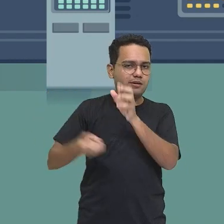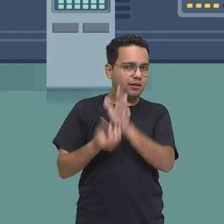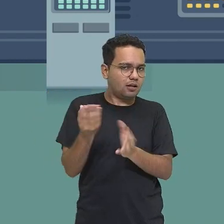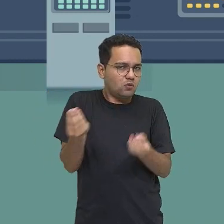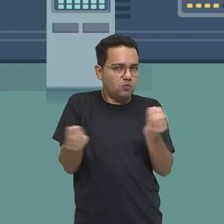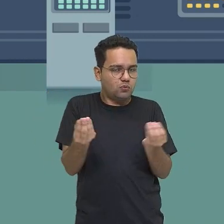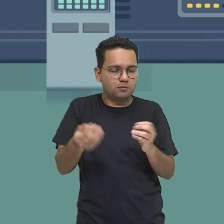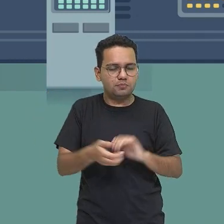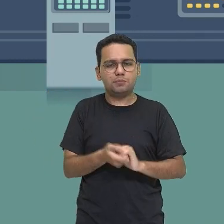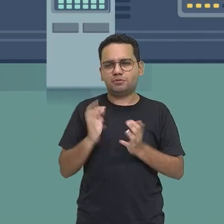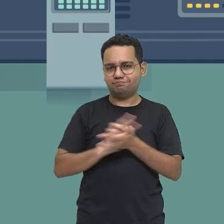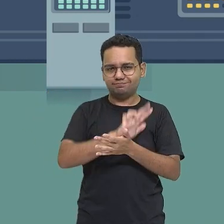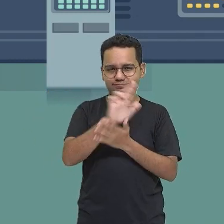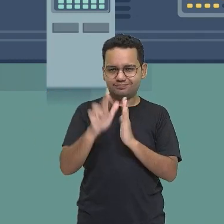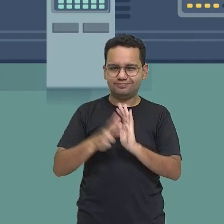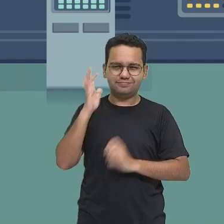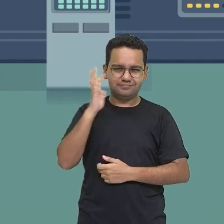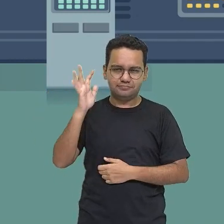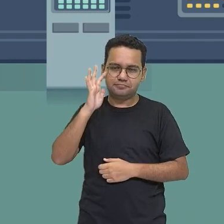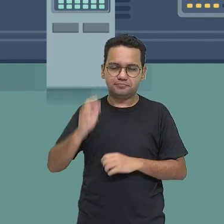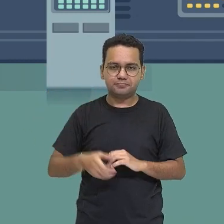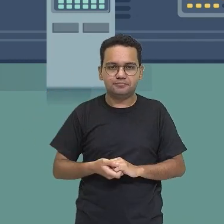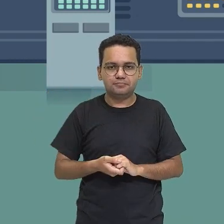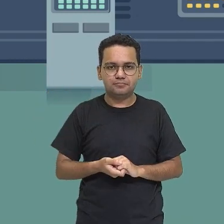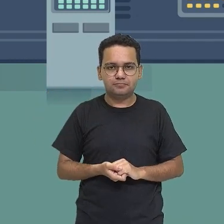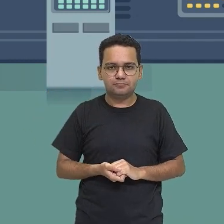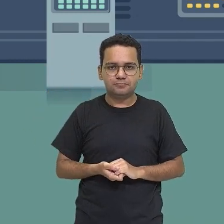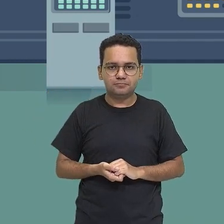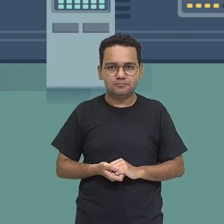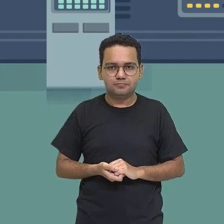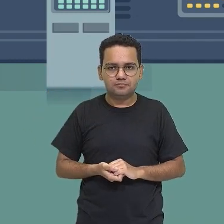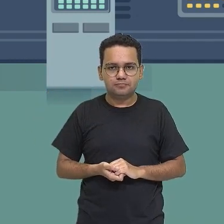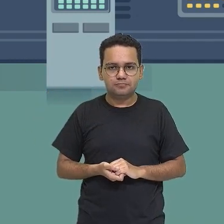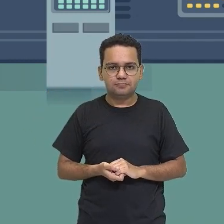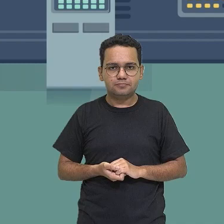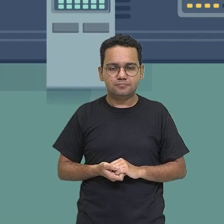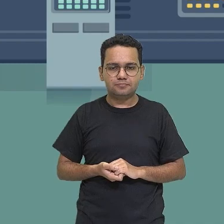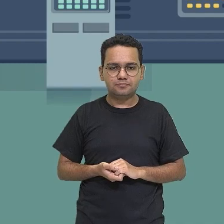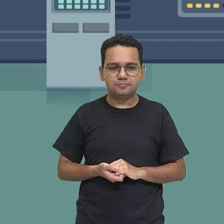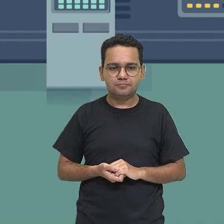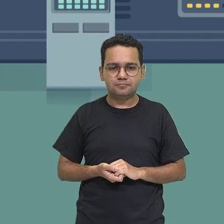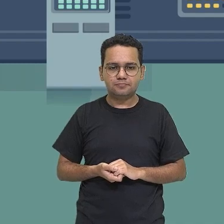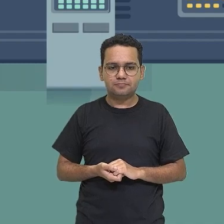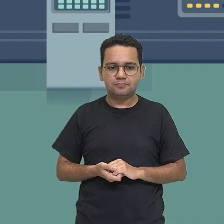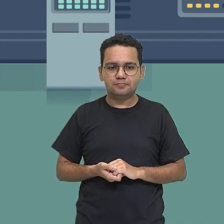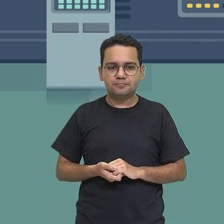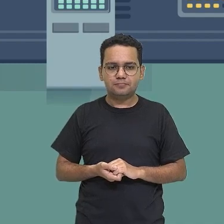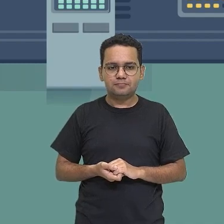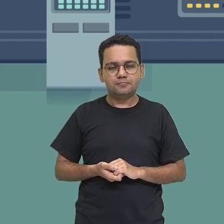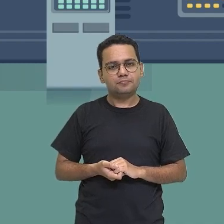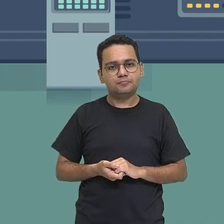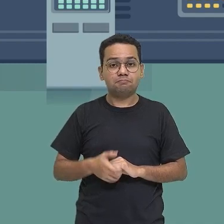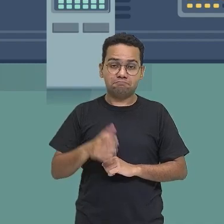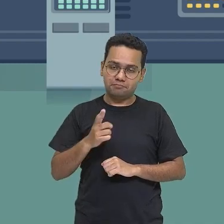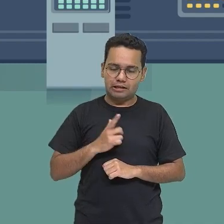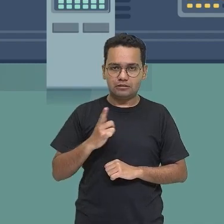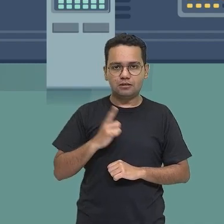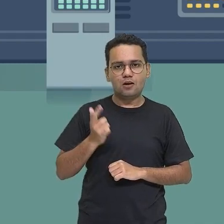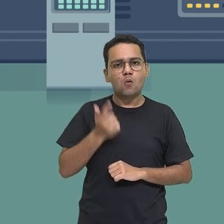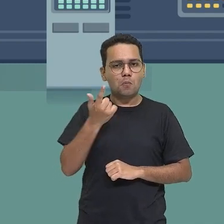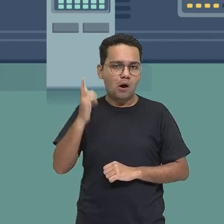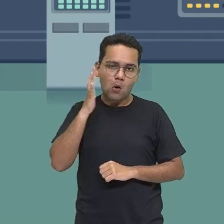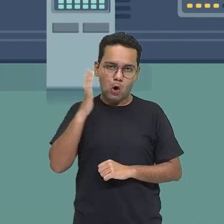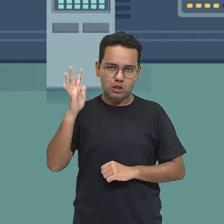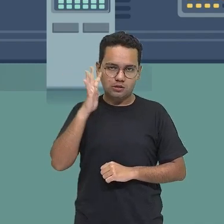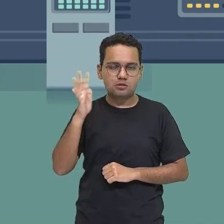essas várias teorias. E agora nós vamos ver e ouvir uma outra coisa, uma outra